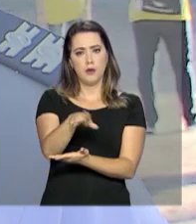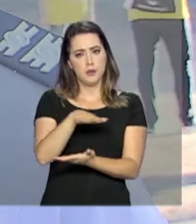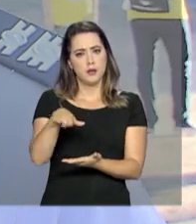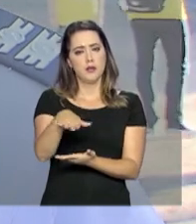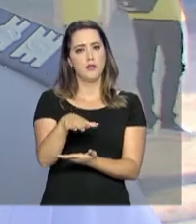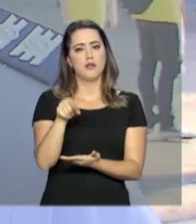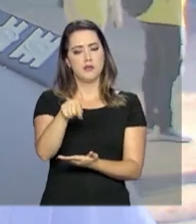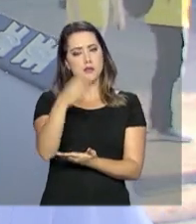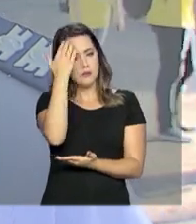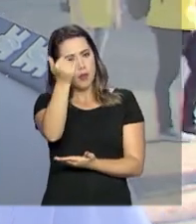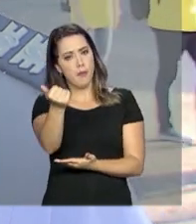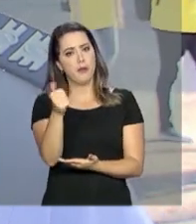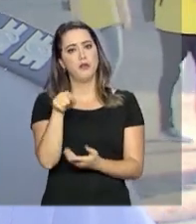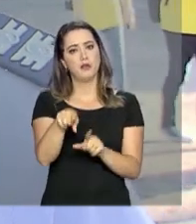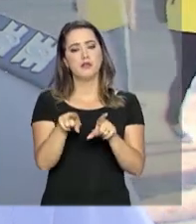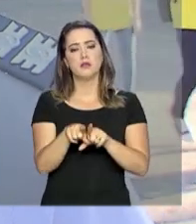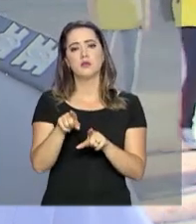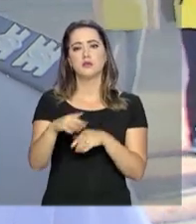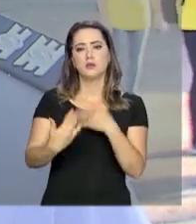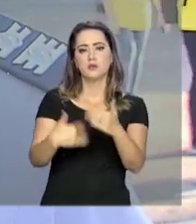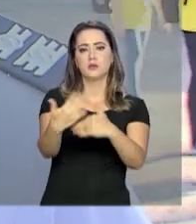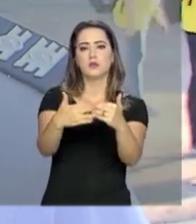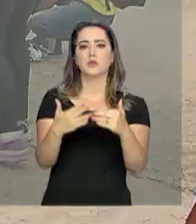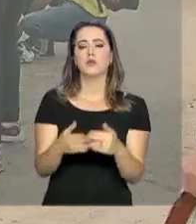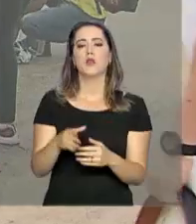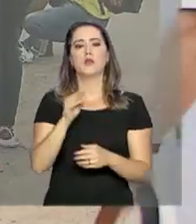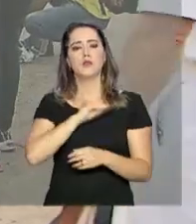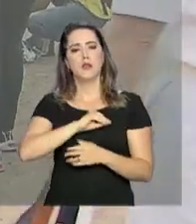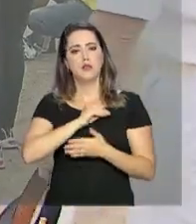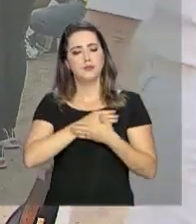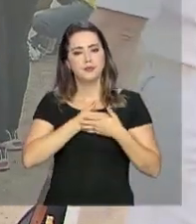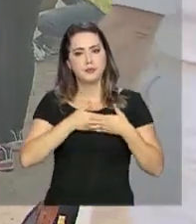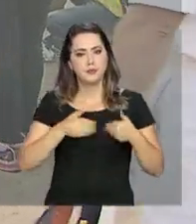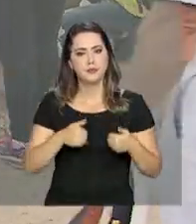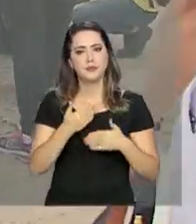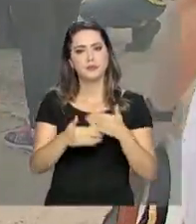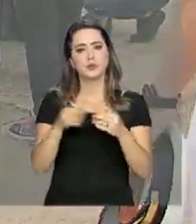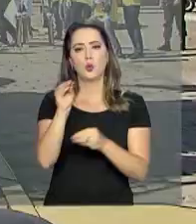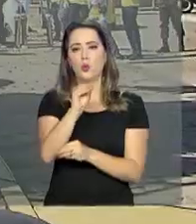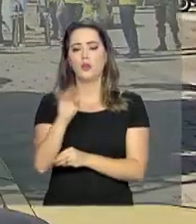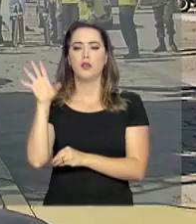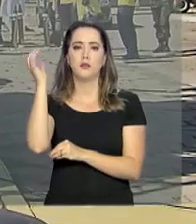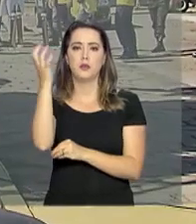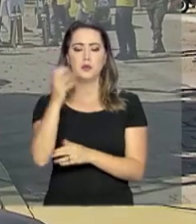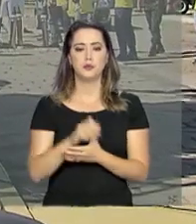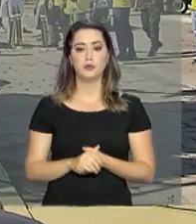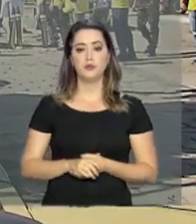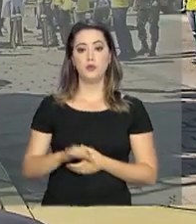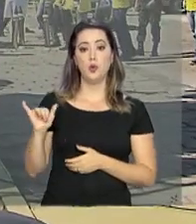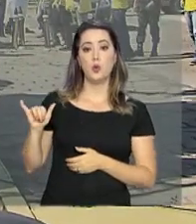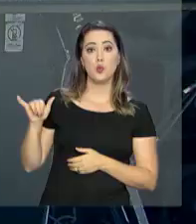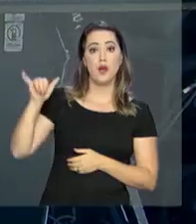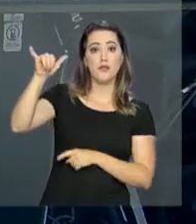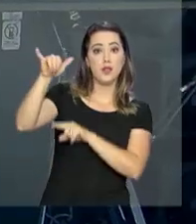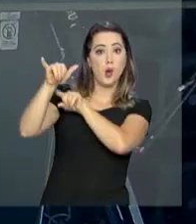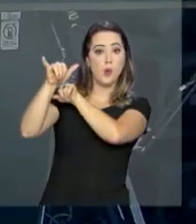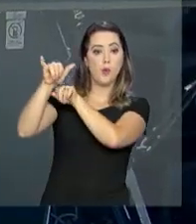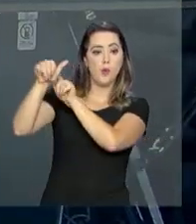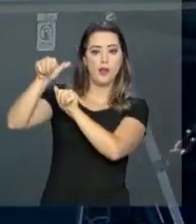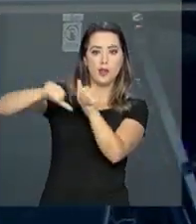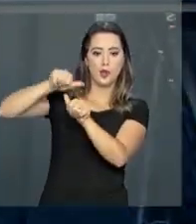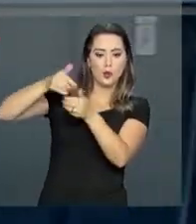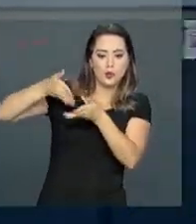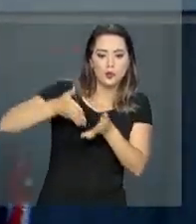isso e fomentar também o desenvolvimento sustentável do avião da força aérea brasileira para um navio da marinha muita gente